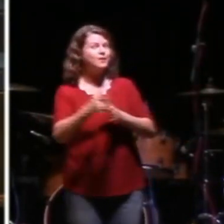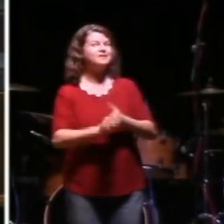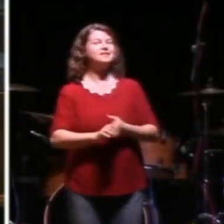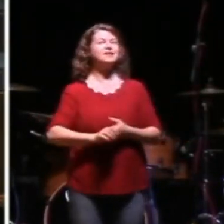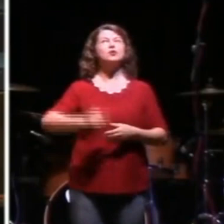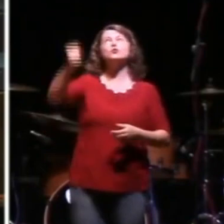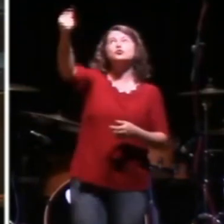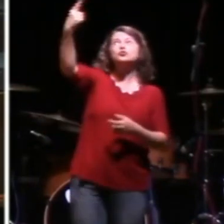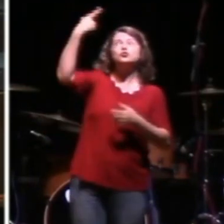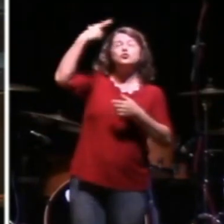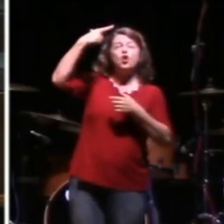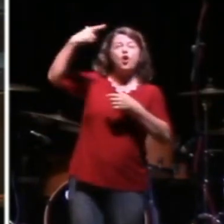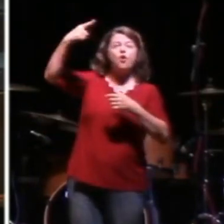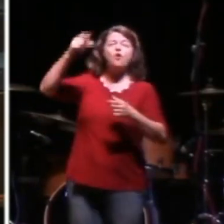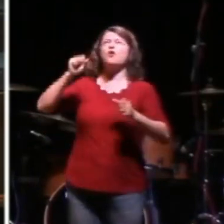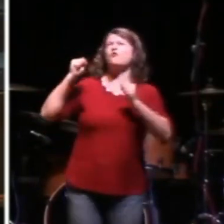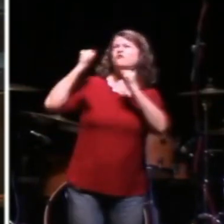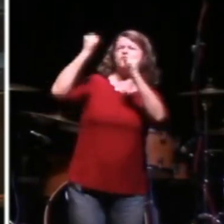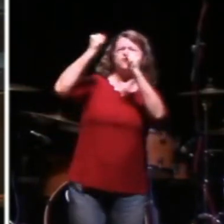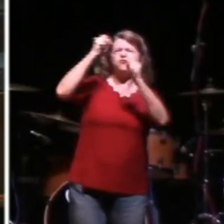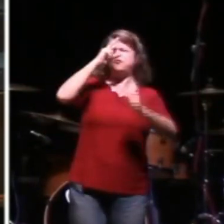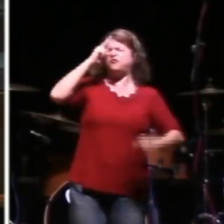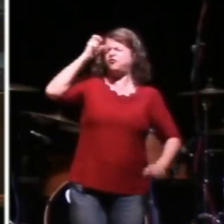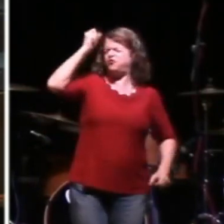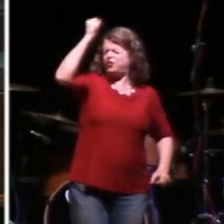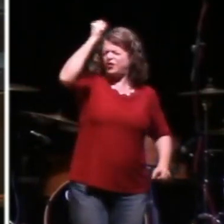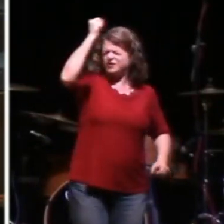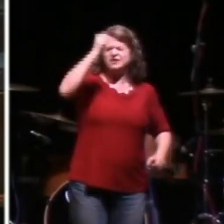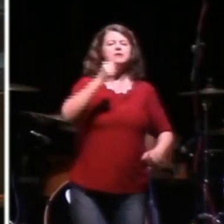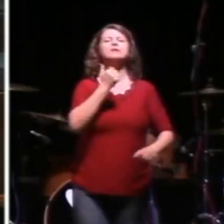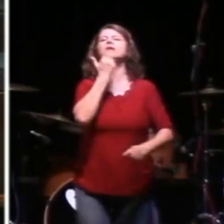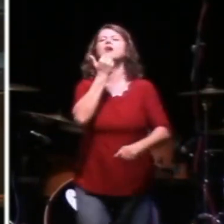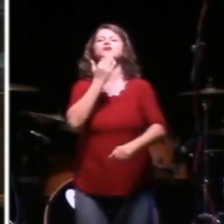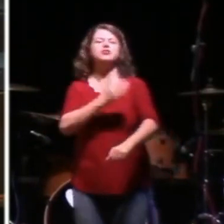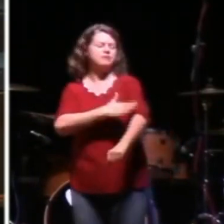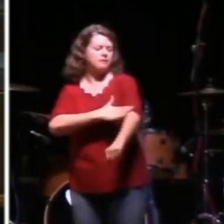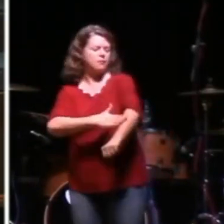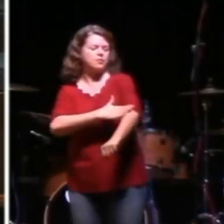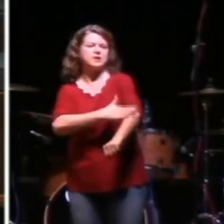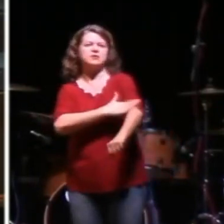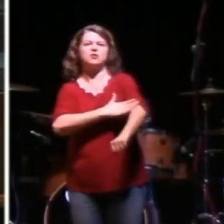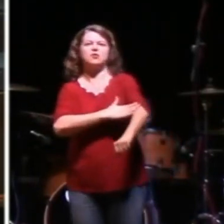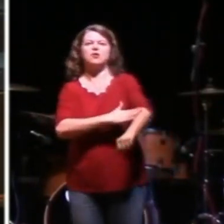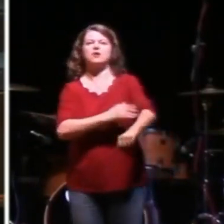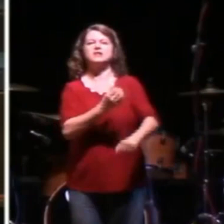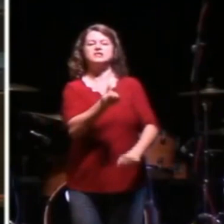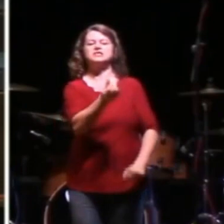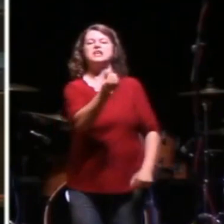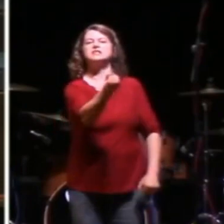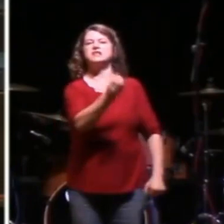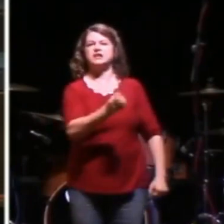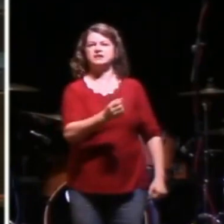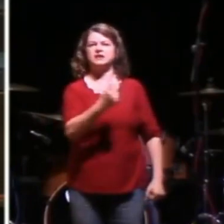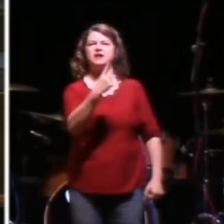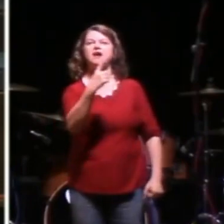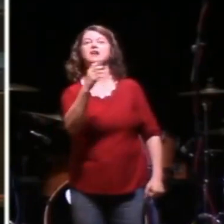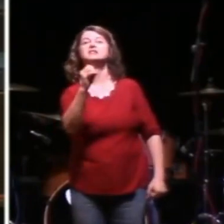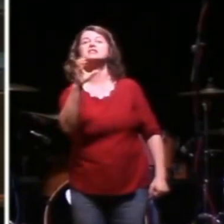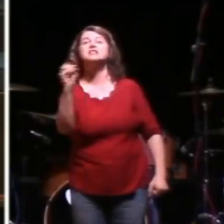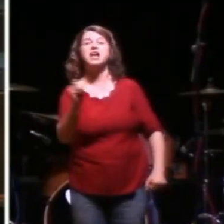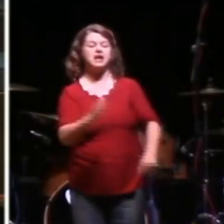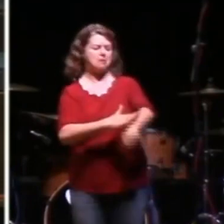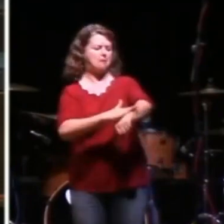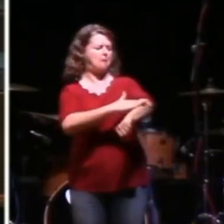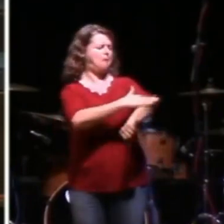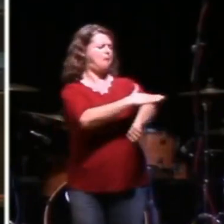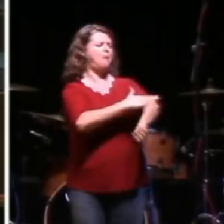solar não vai te ajudar é isso que ele tá dizendo sandal não vai resolver o teu problema em vez das pessoas sabe